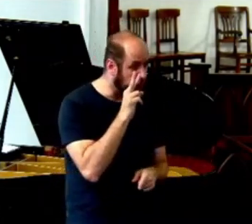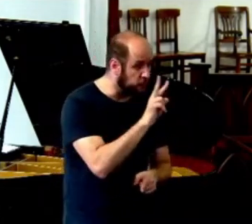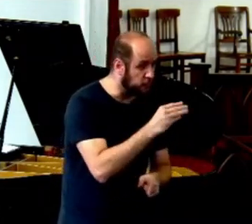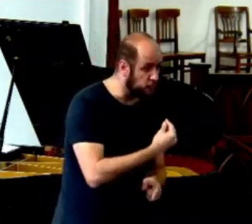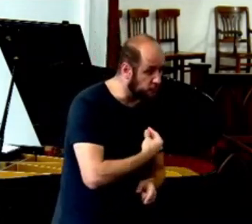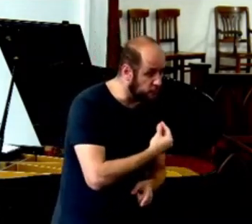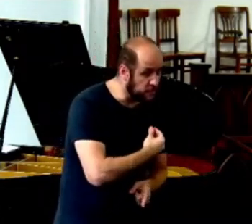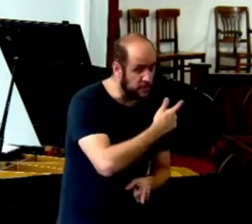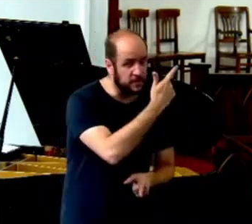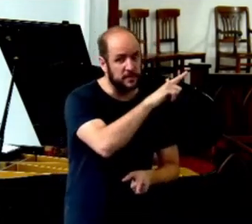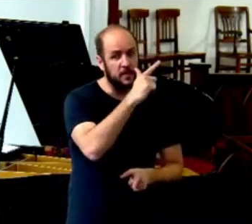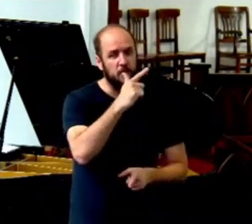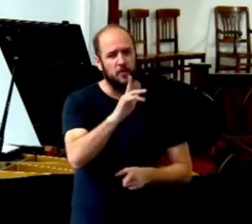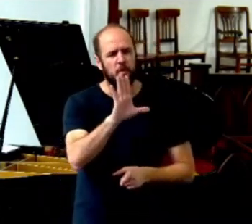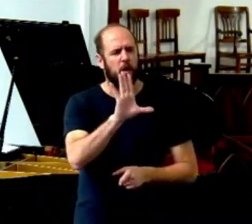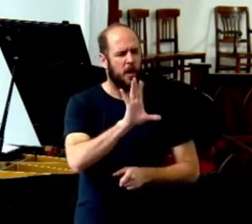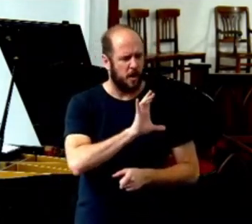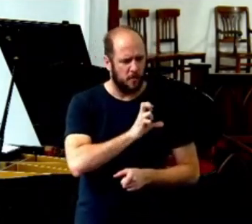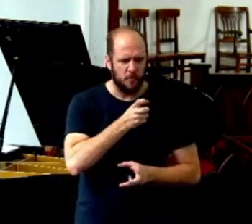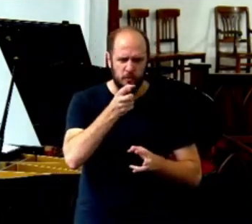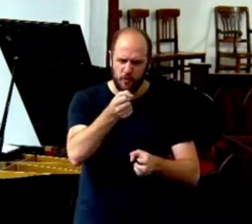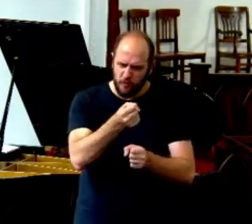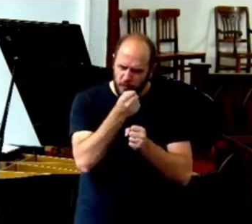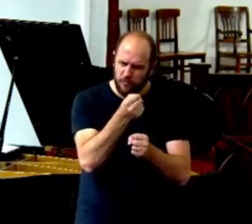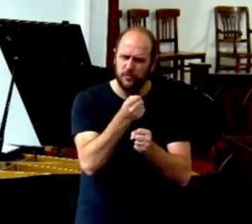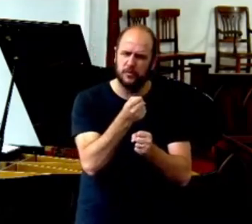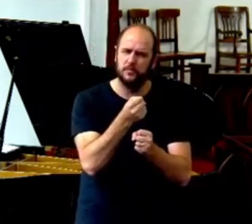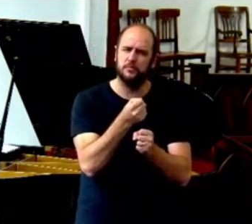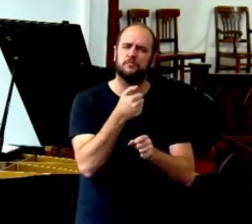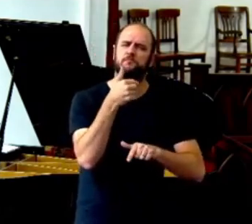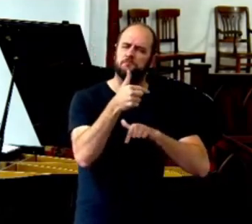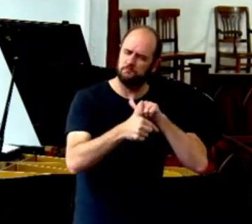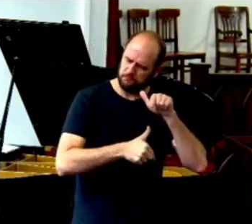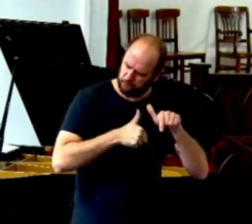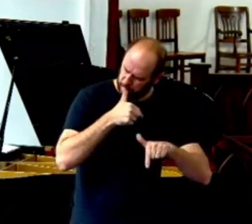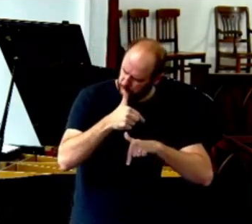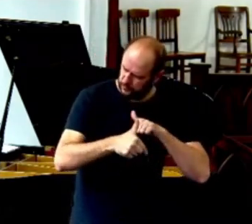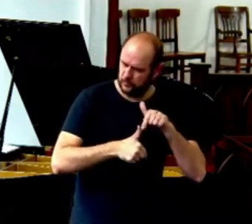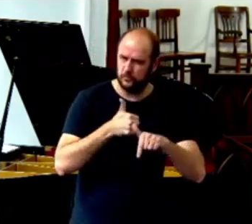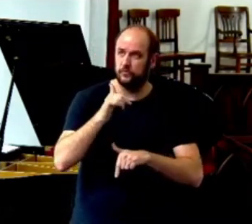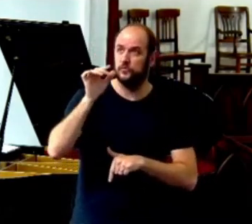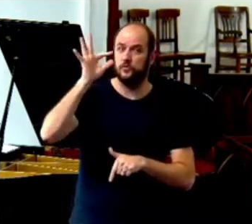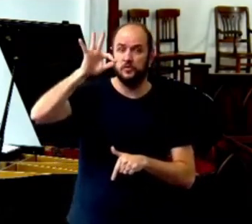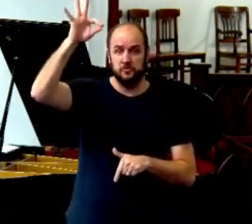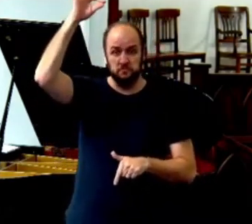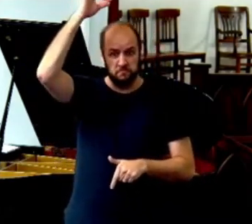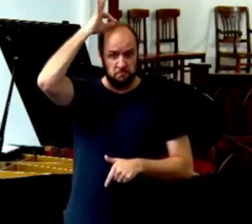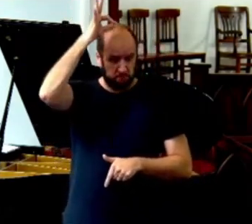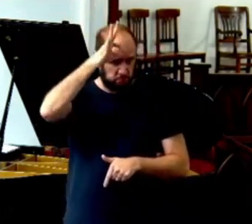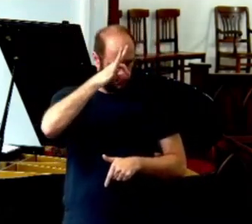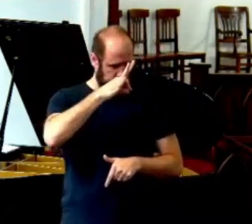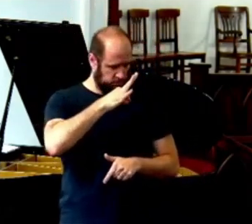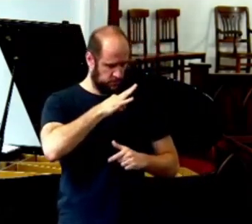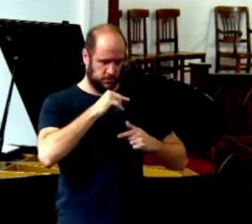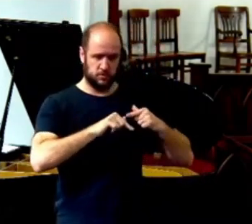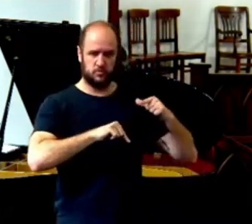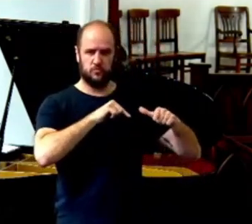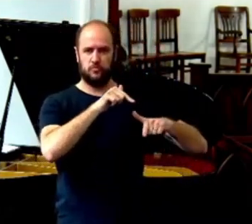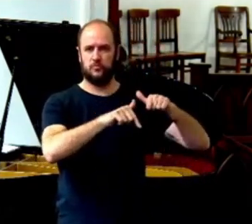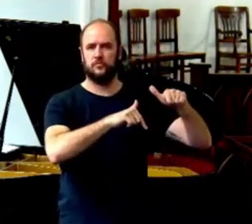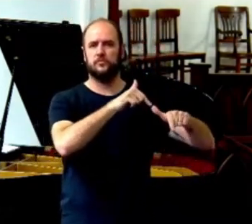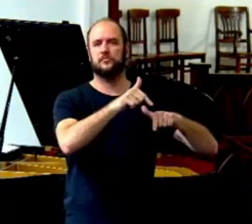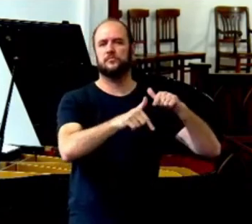outro. E com amor e firmeza, agirmos usados pelo Santo Espírito de